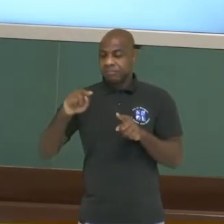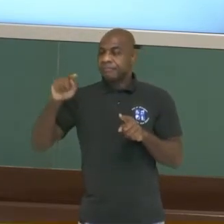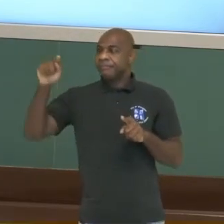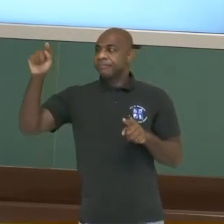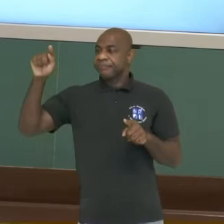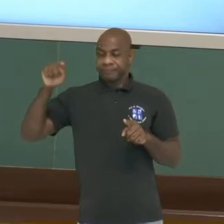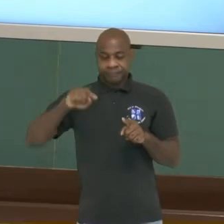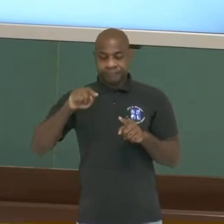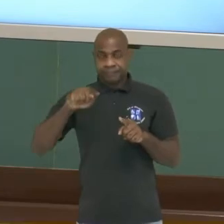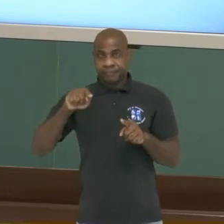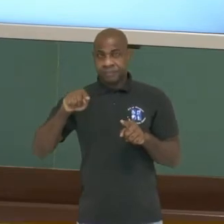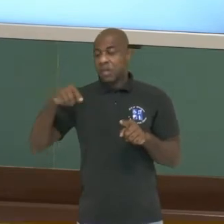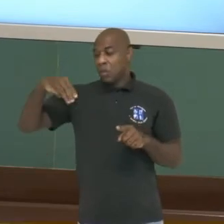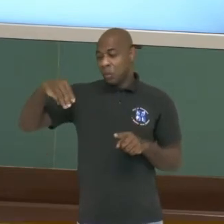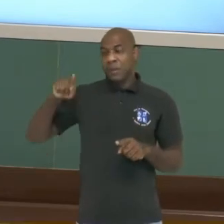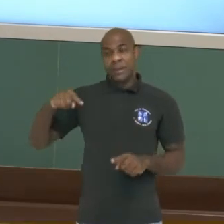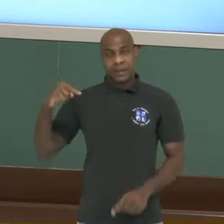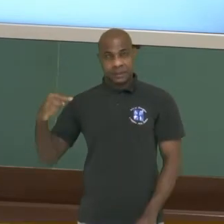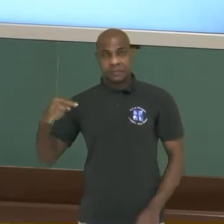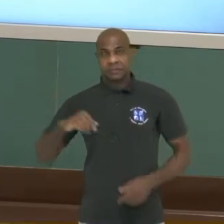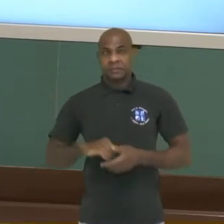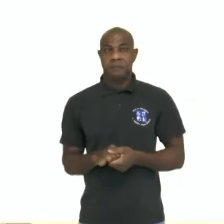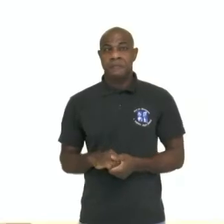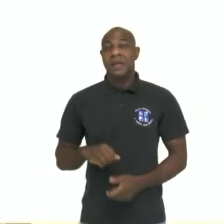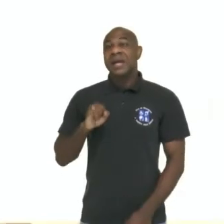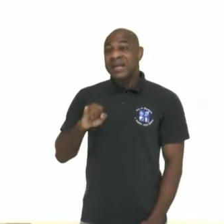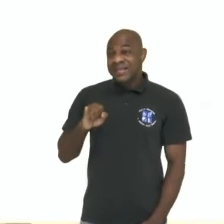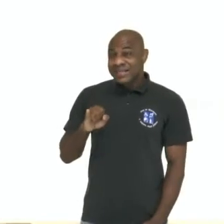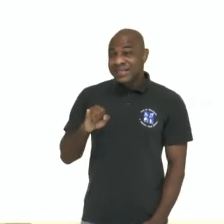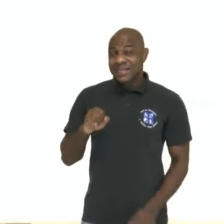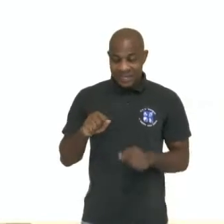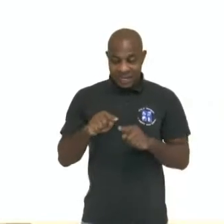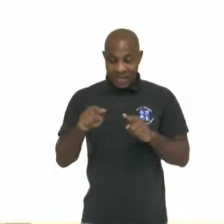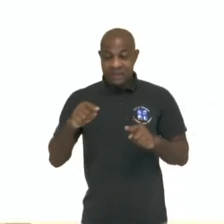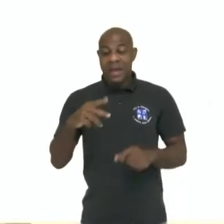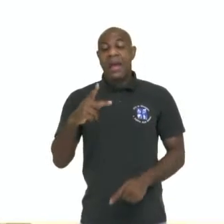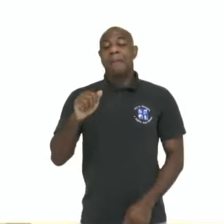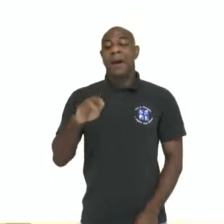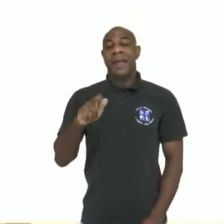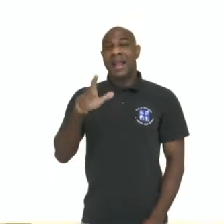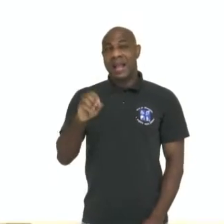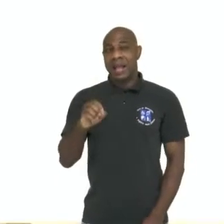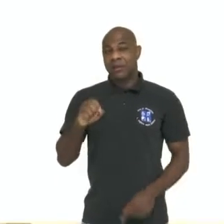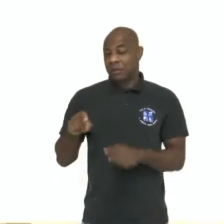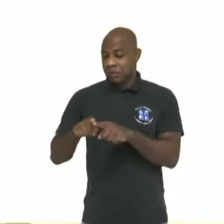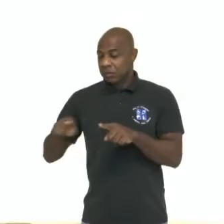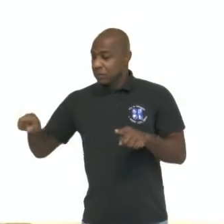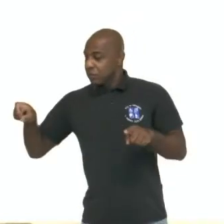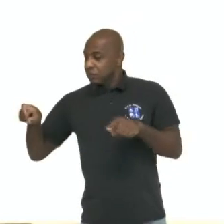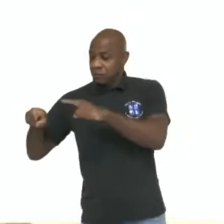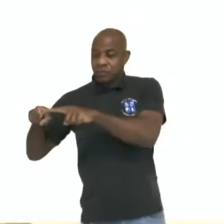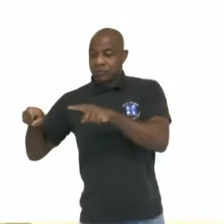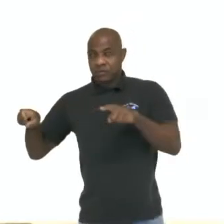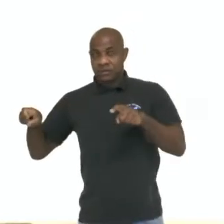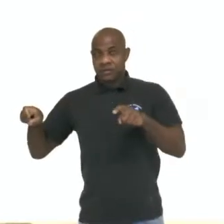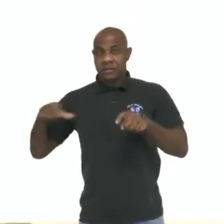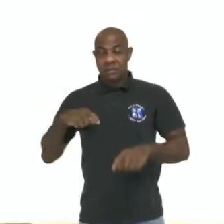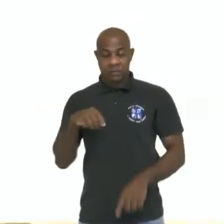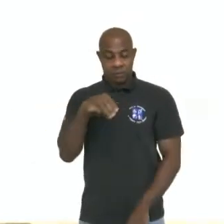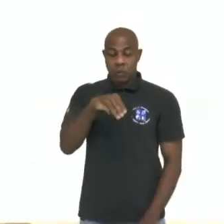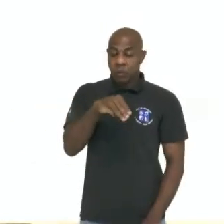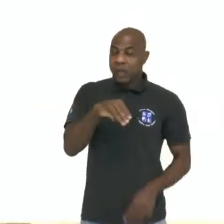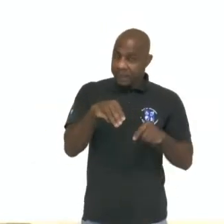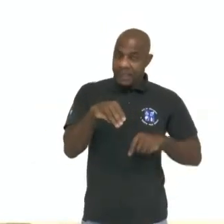m seria negativo. Se a reta é paralela ao eixo do x, temos que o m vale 0, e